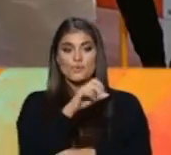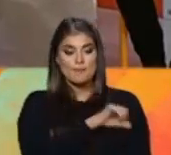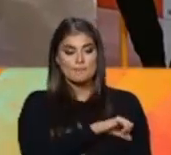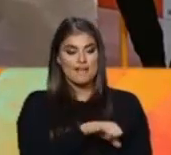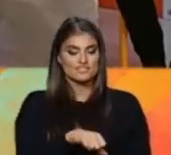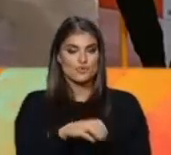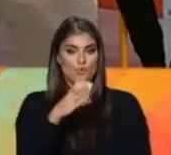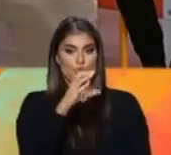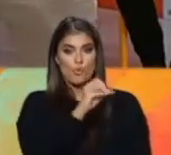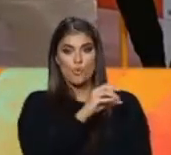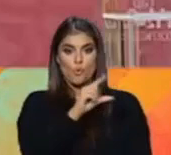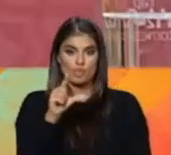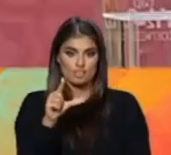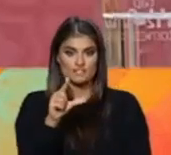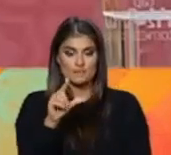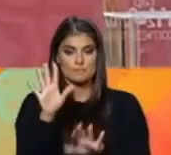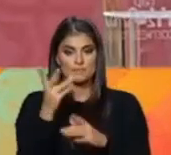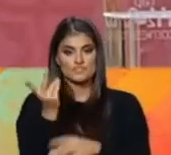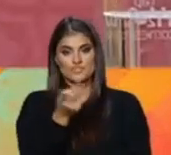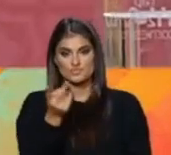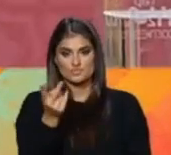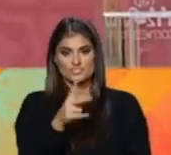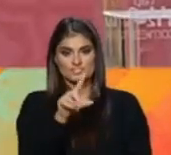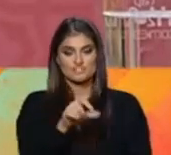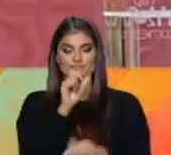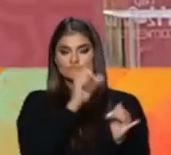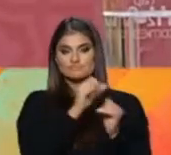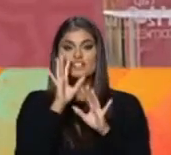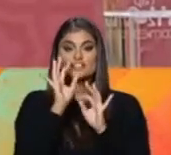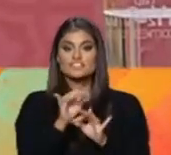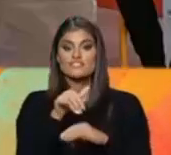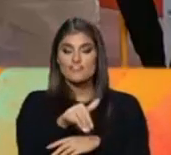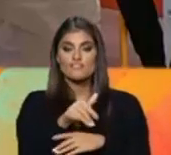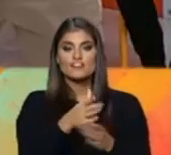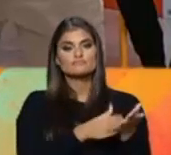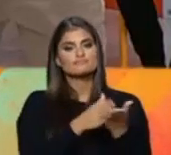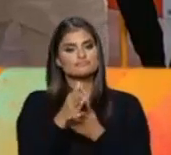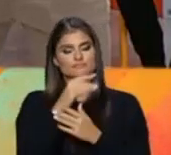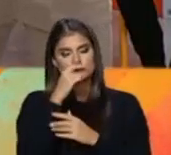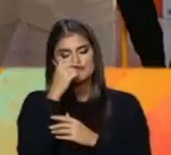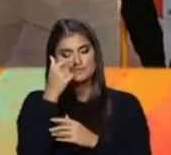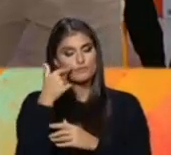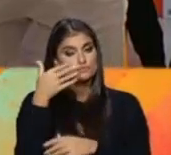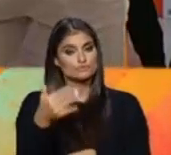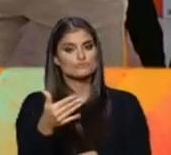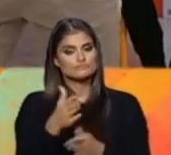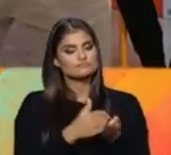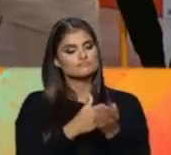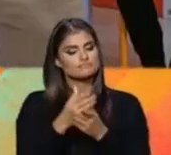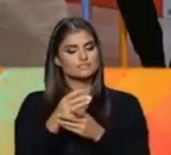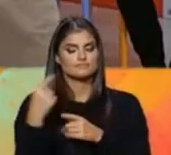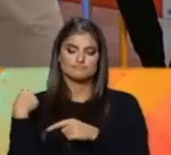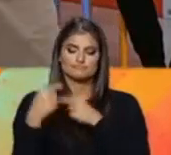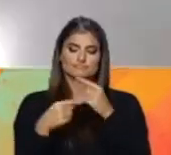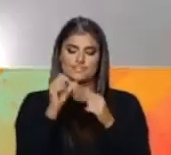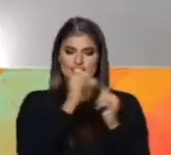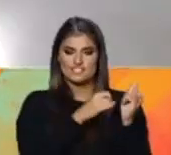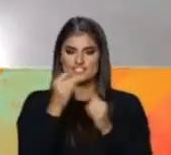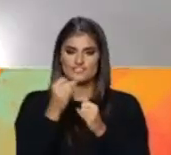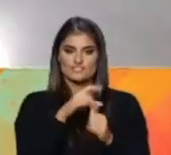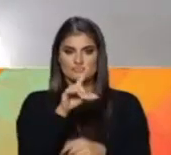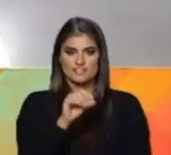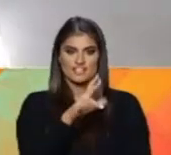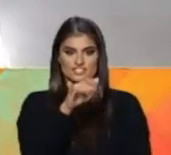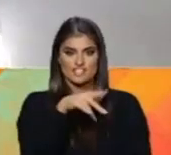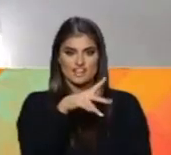Parabéns, Cristiano, parabéns, André. É com cantadores destes que se há de fazer o futuro e a continuação dos cantares ao desafio. Já a agora Cristiana